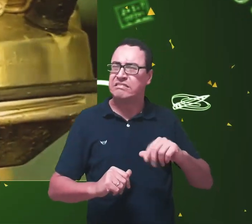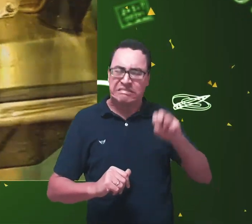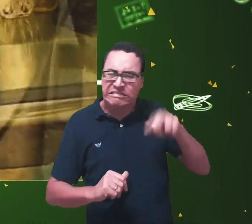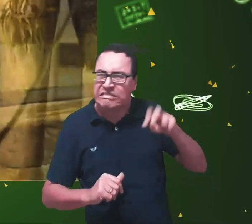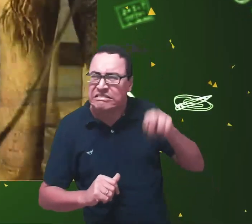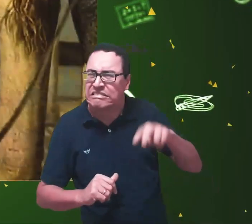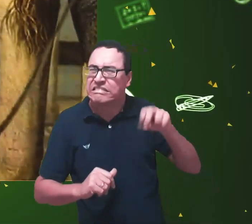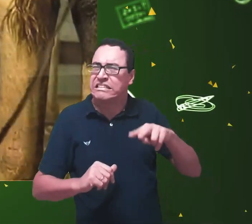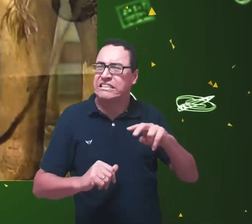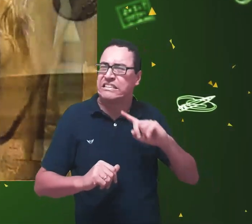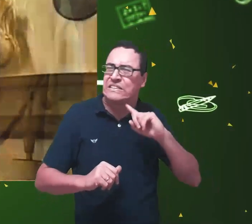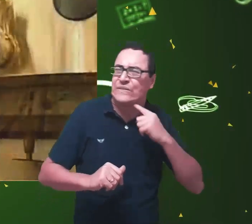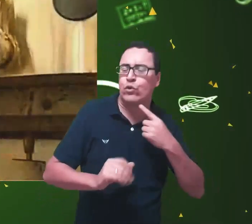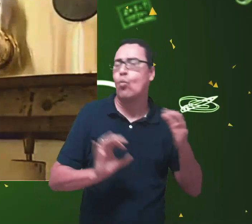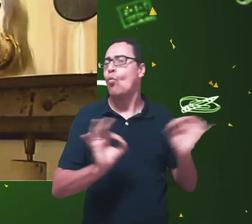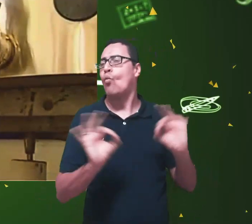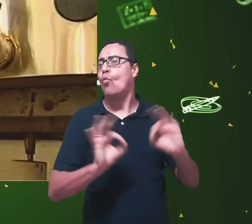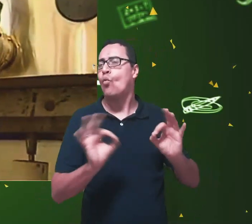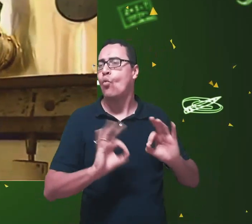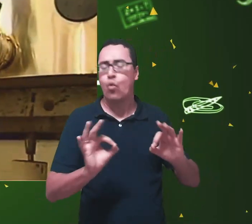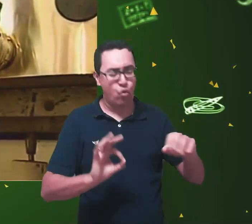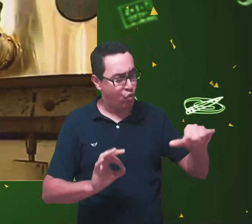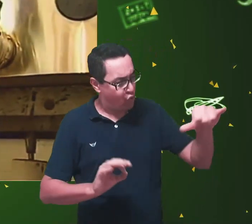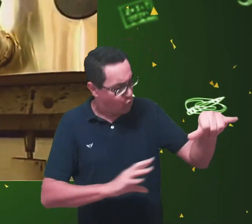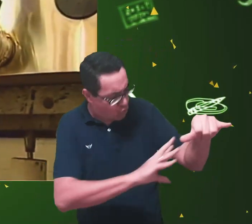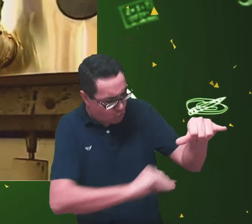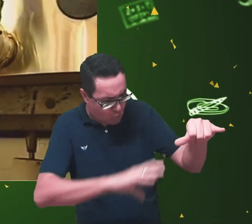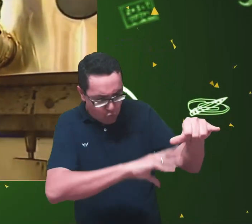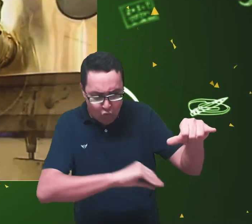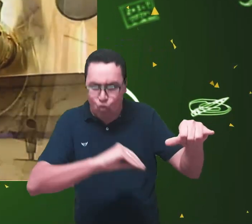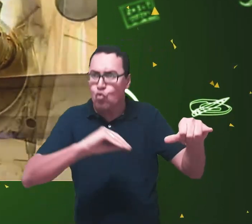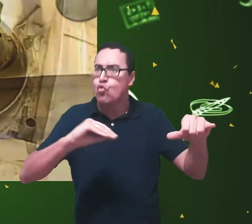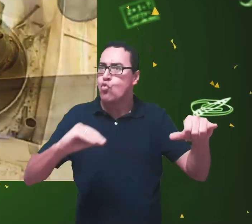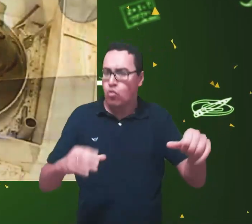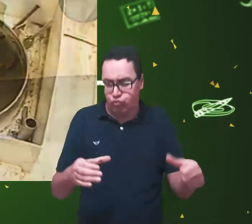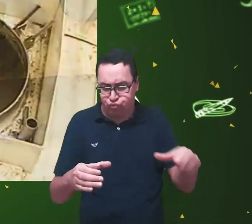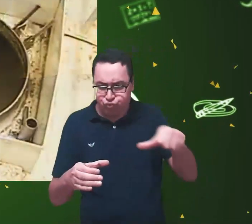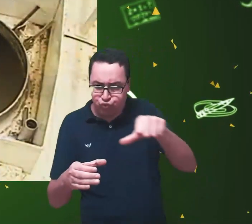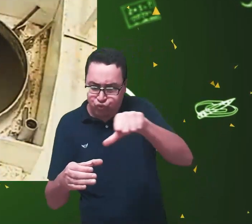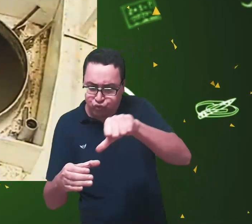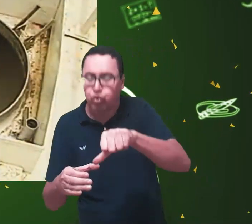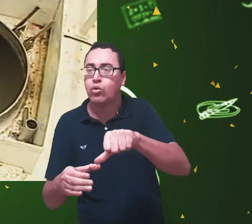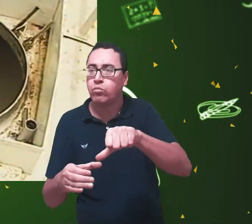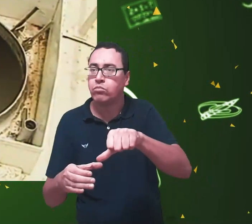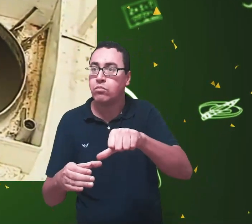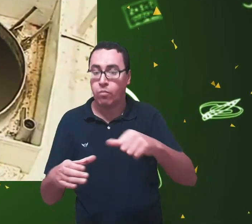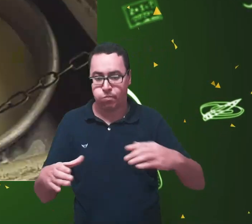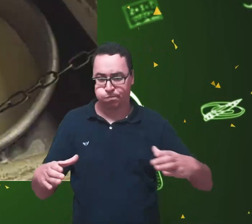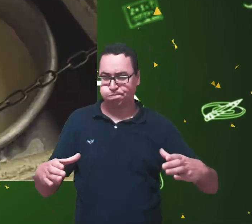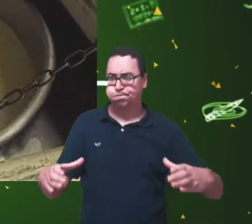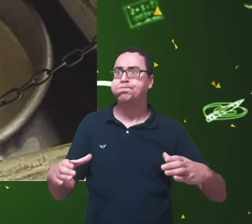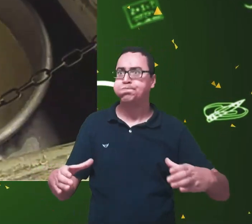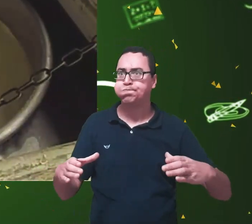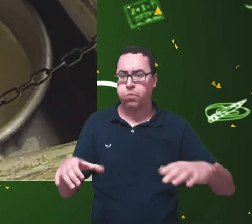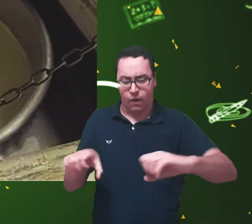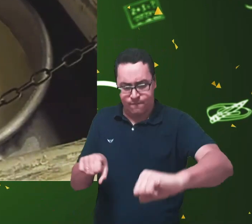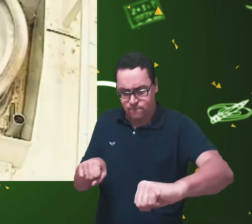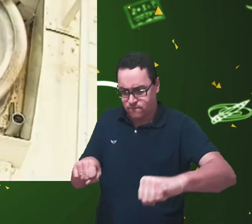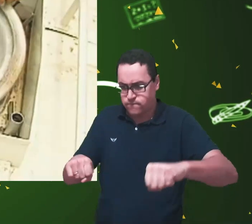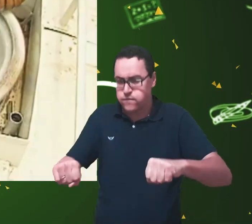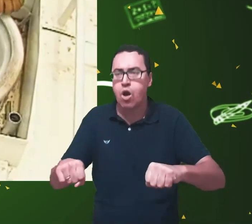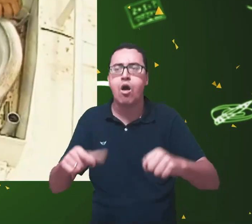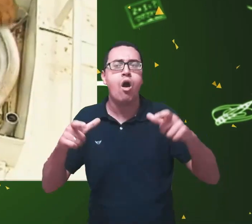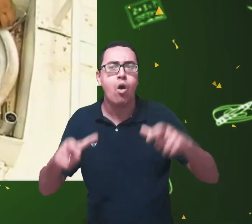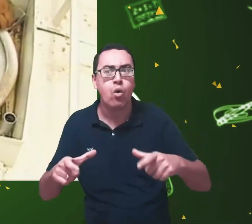que é retirado por mangueiras e recolhido. Da fazenda, o leite é transportado em caminhões para uma